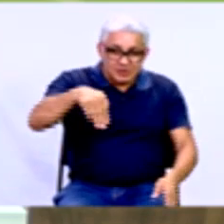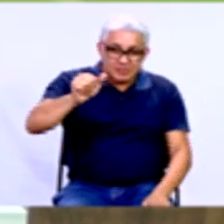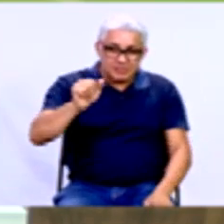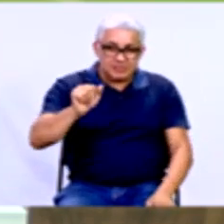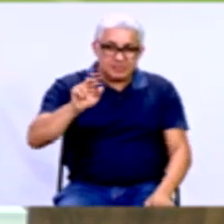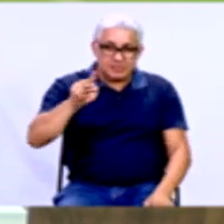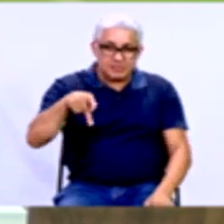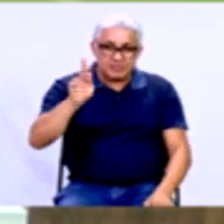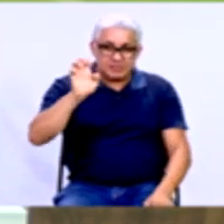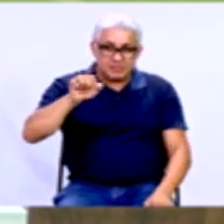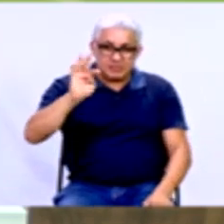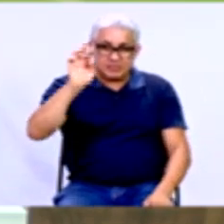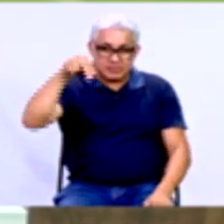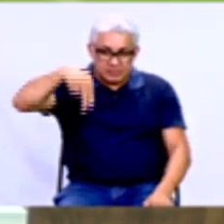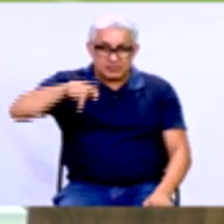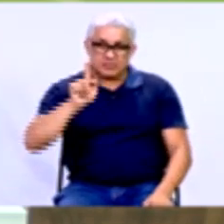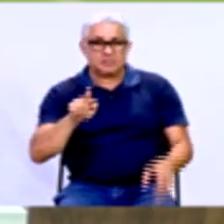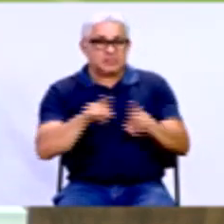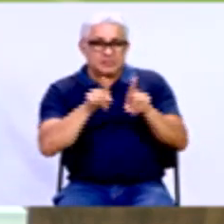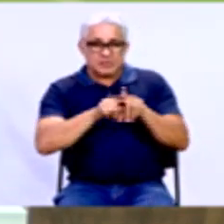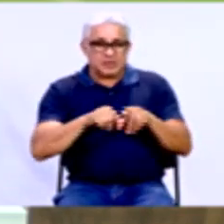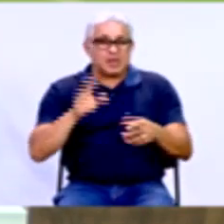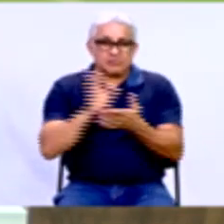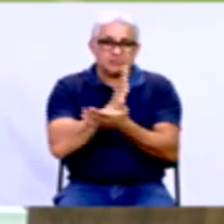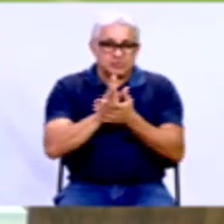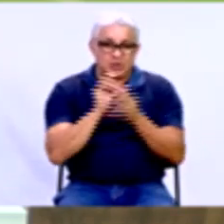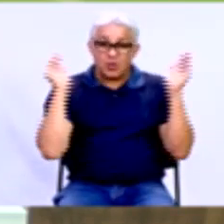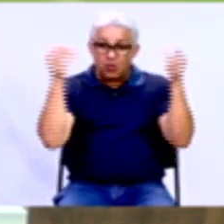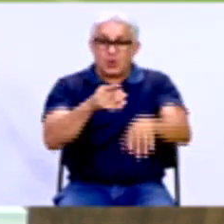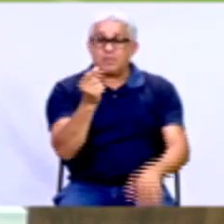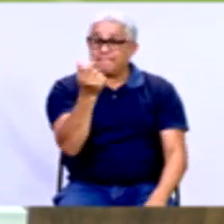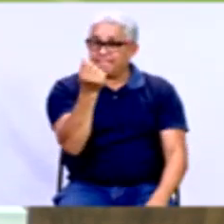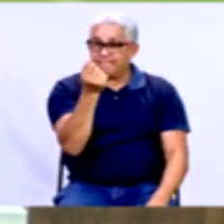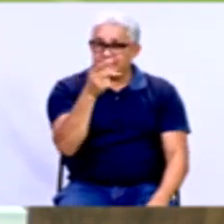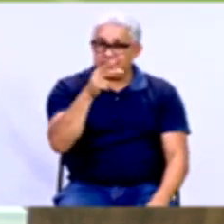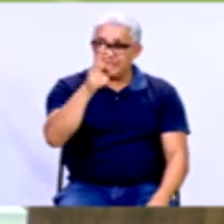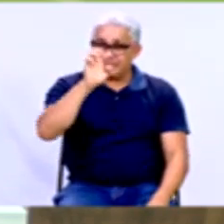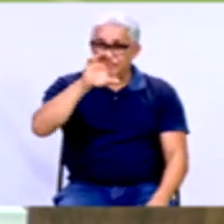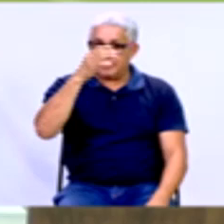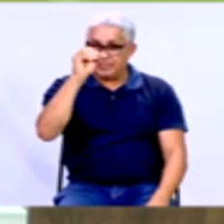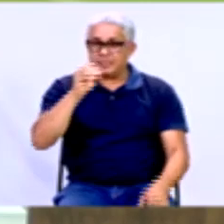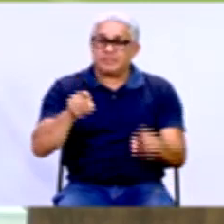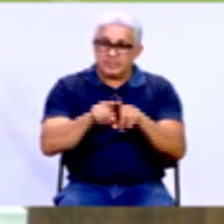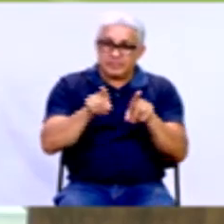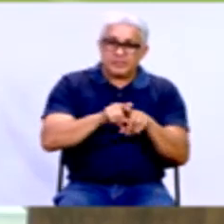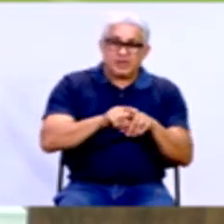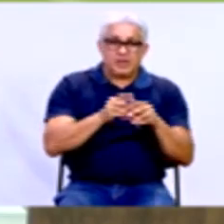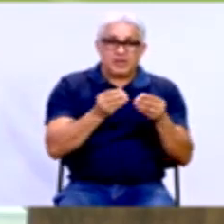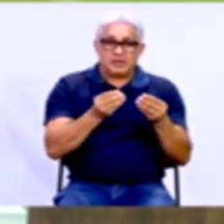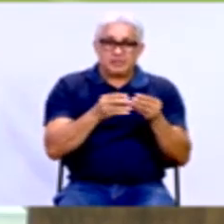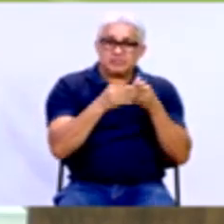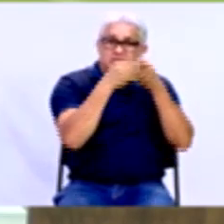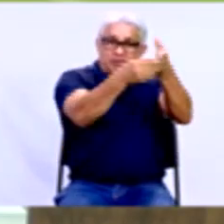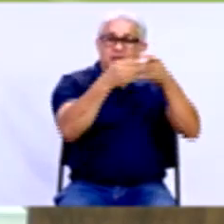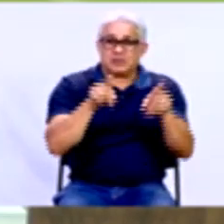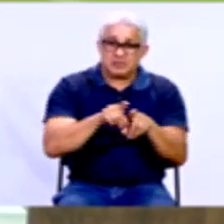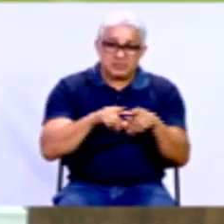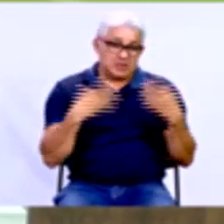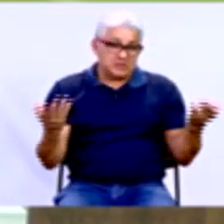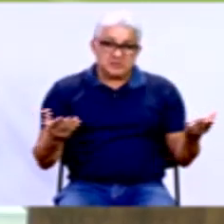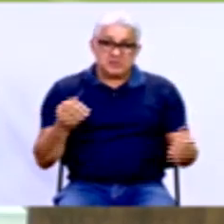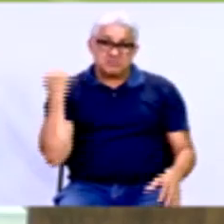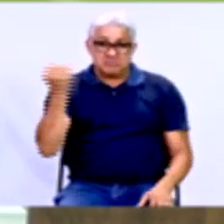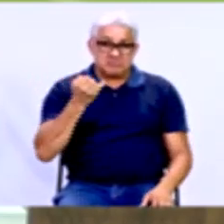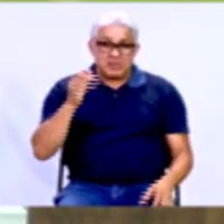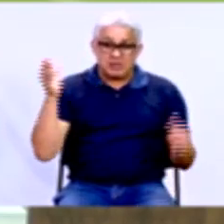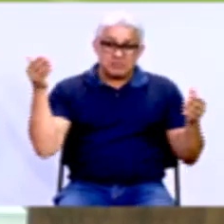para vender o sabor da minha pizza. E muitos olham e falam, não, eu vou focar no preço, ou eu vou focar na questão da entrega. E pode não ser esse o elemento central